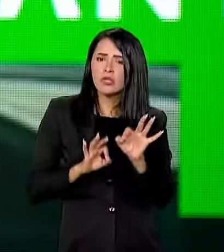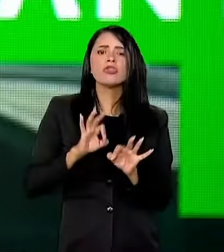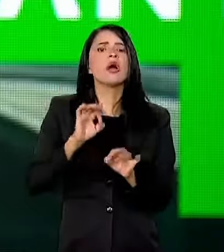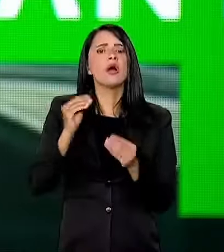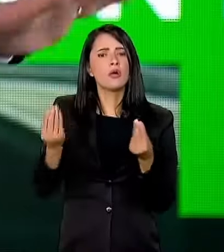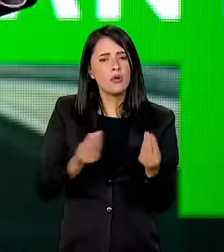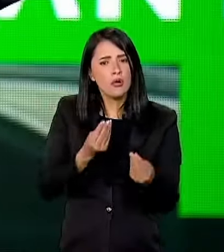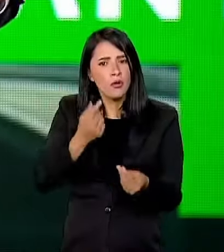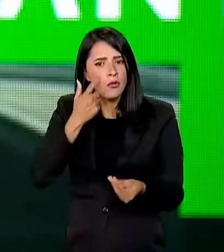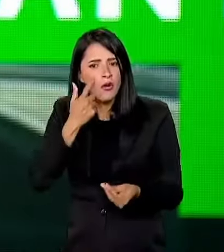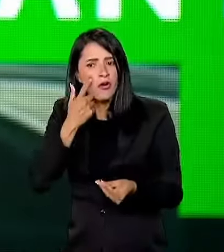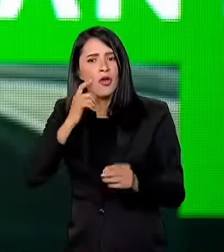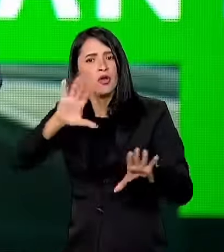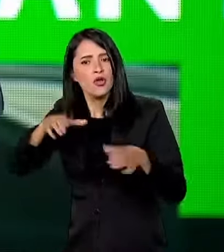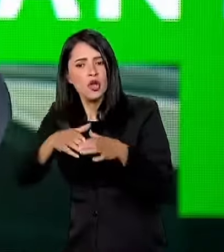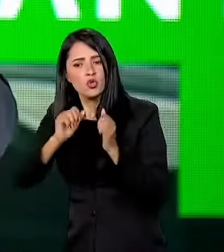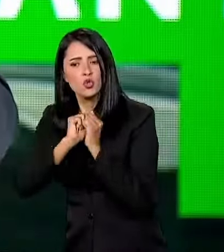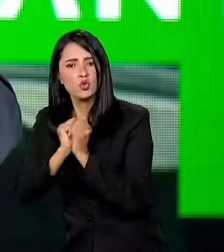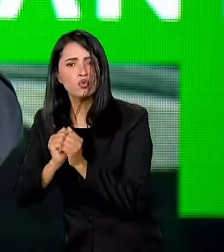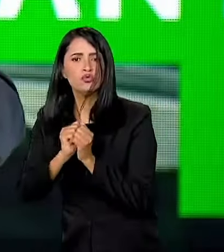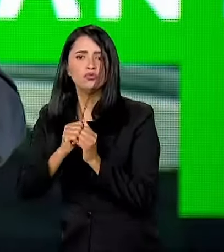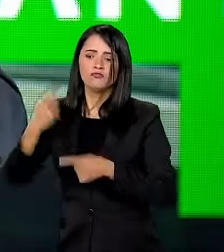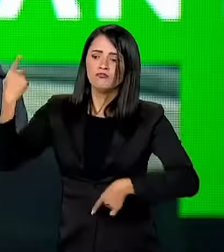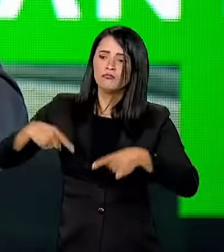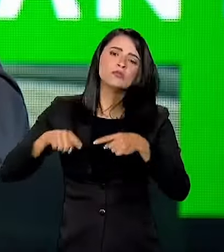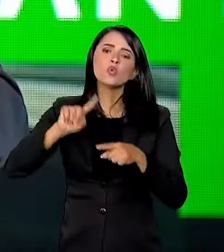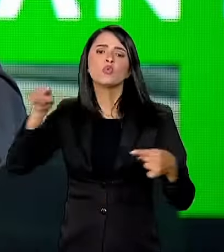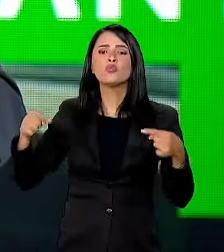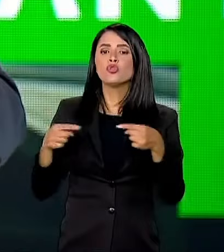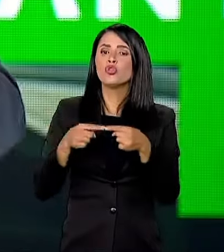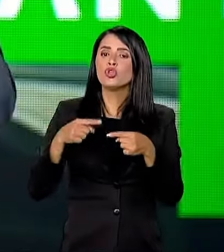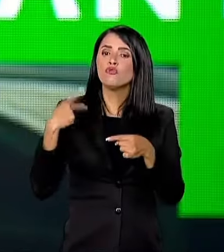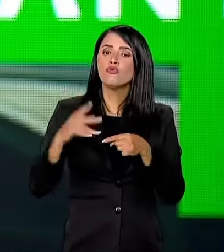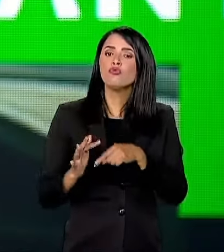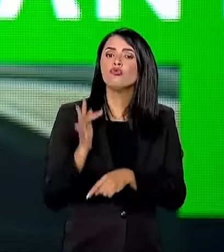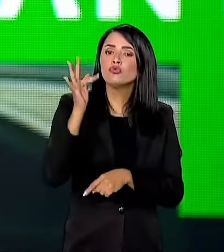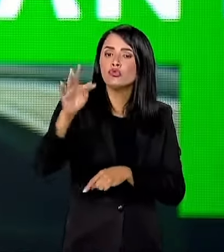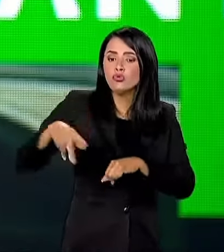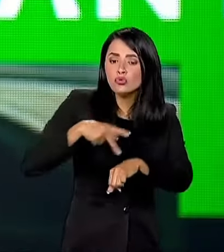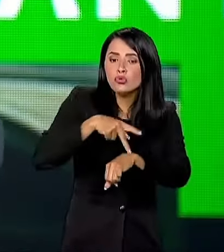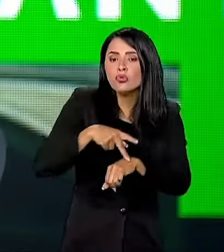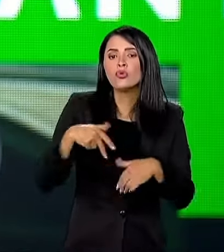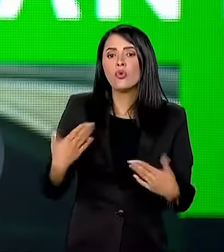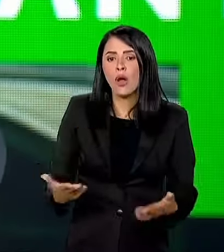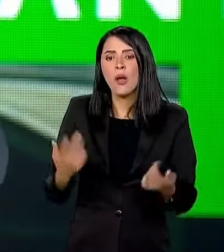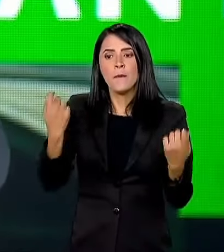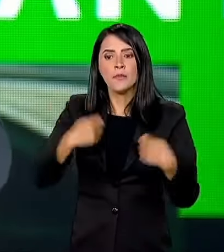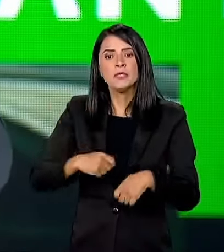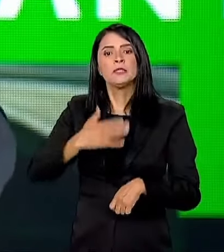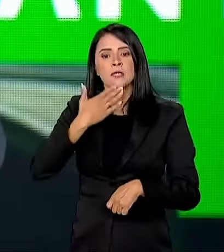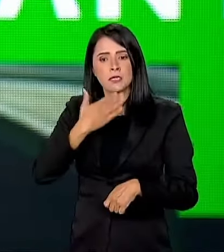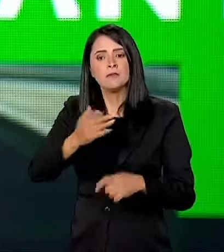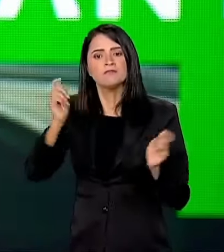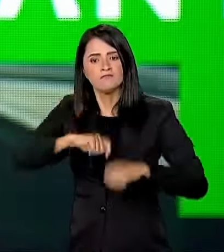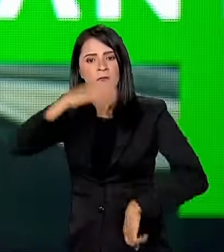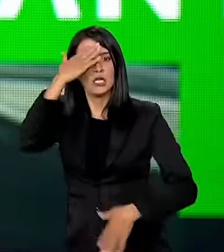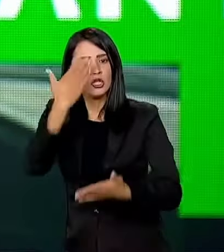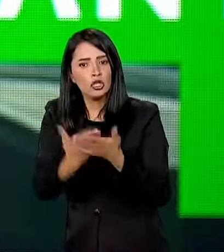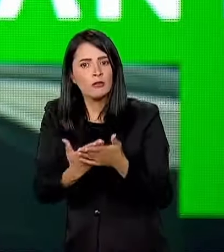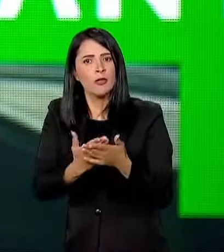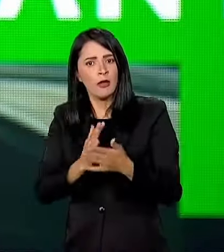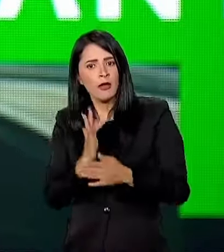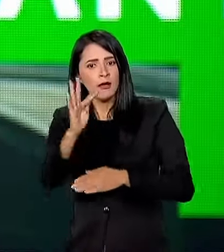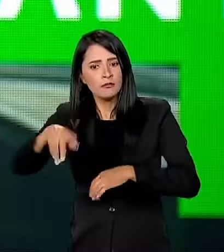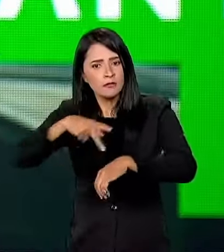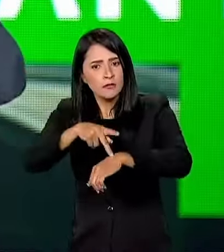preferência, sabe, coletivamente, o que que a gente quer para esse país. A gente tem que fazer uma aposta no país. Eu quero que vocês